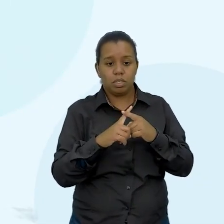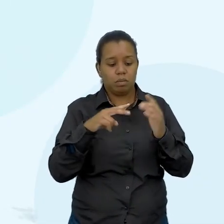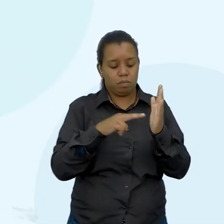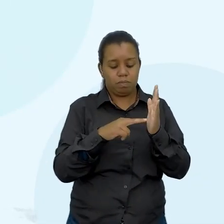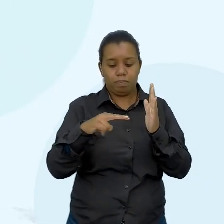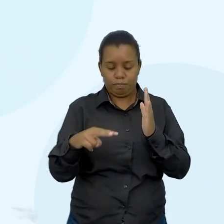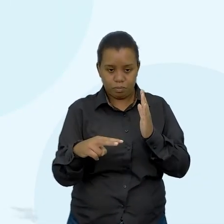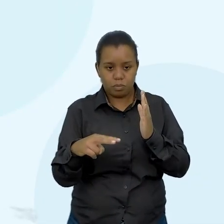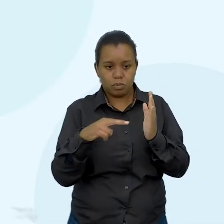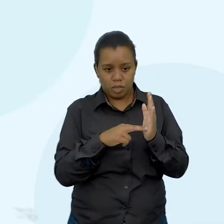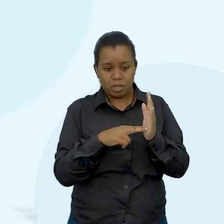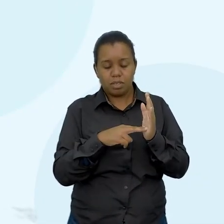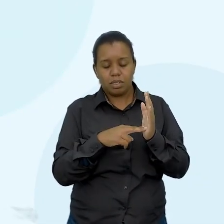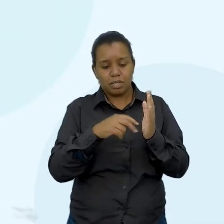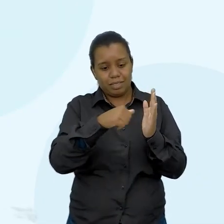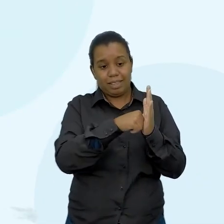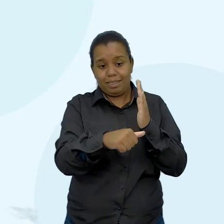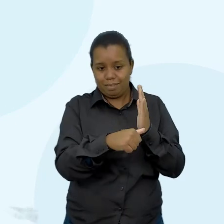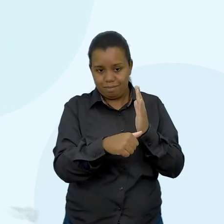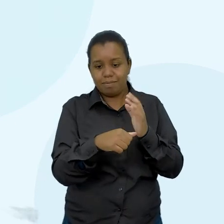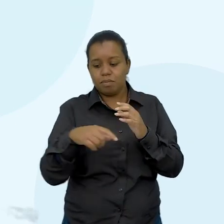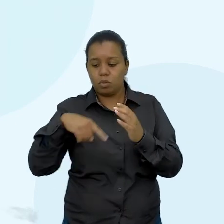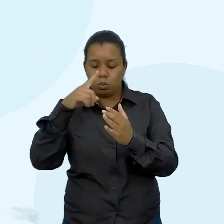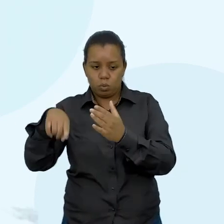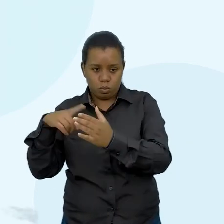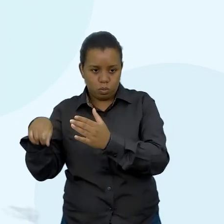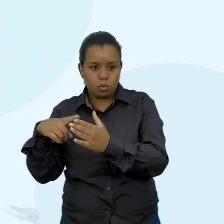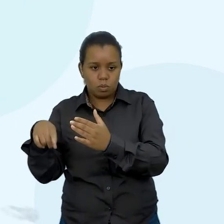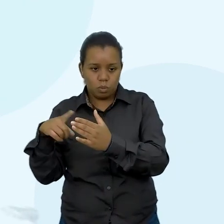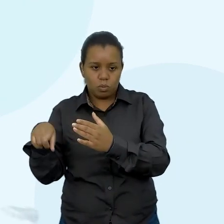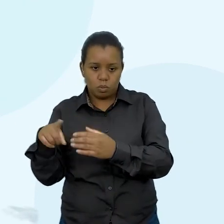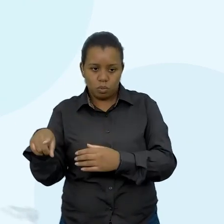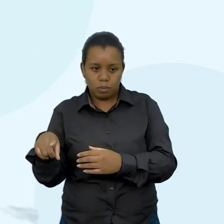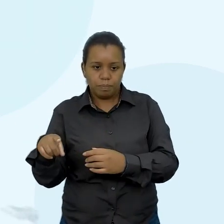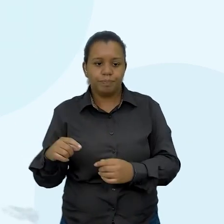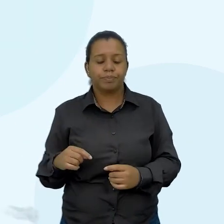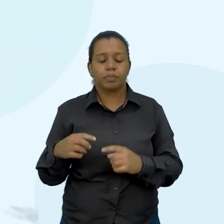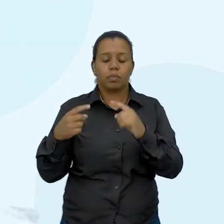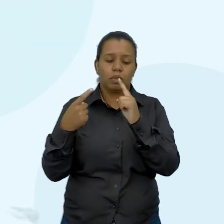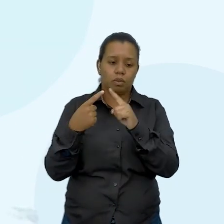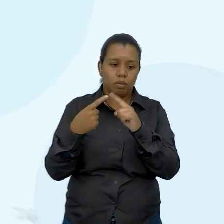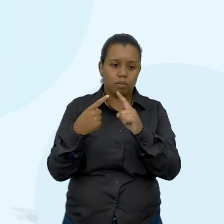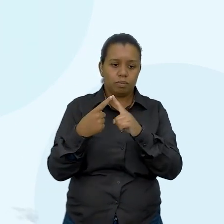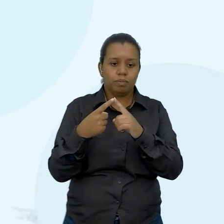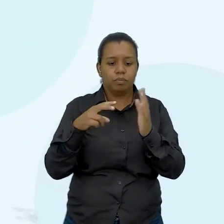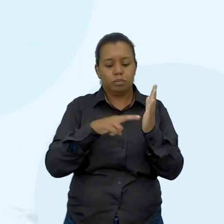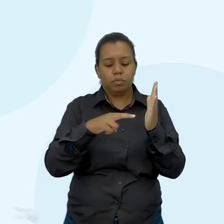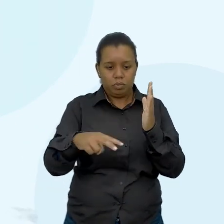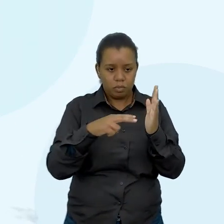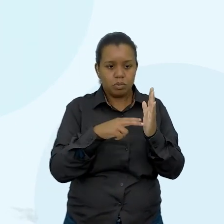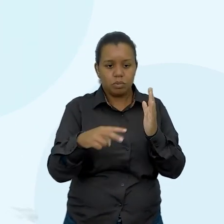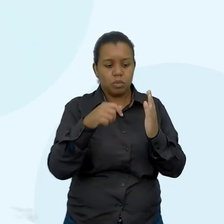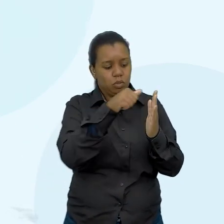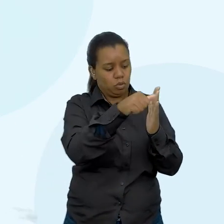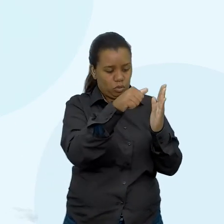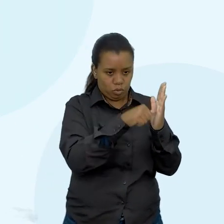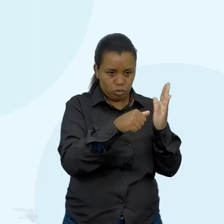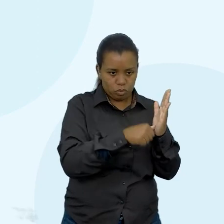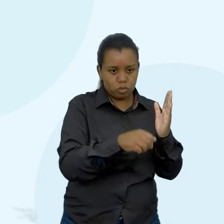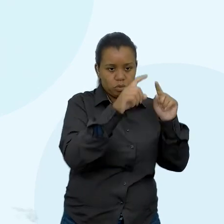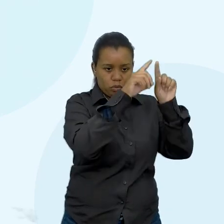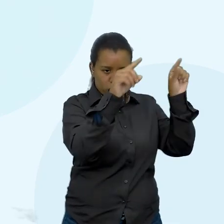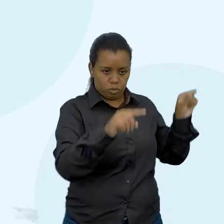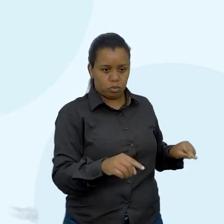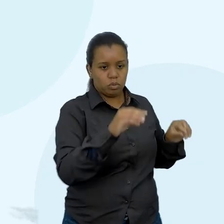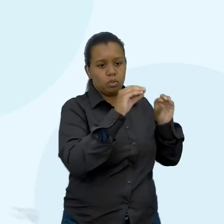beleza? Então, essas são as coisas que vocês têm que fazer, né? Desliga os disjuntores, desliga os equipamentos e depois vai ligando um